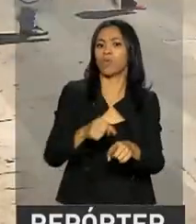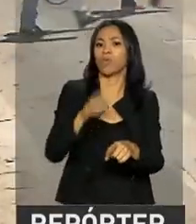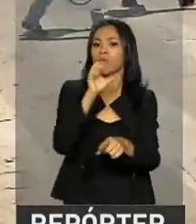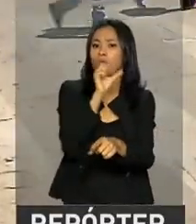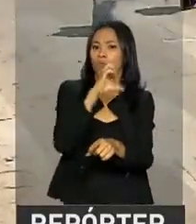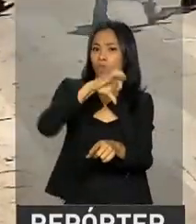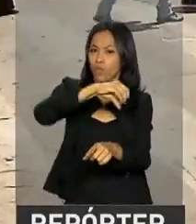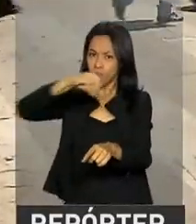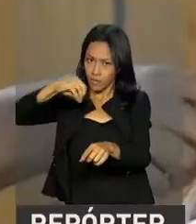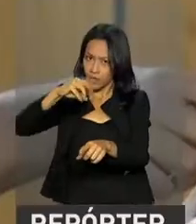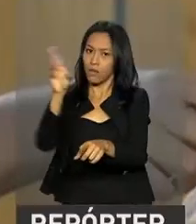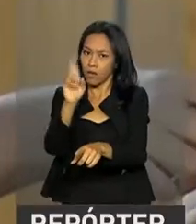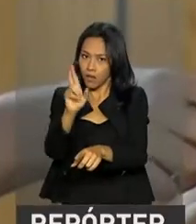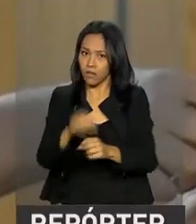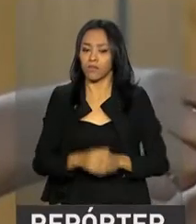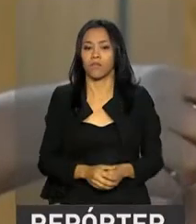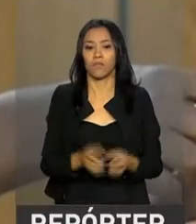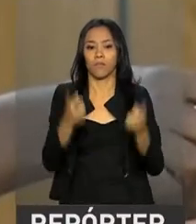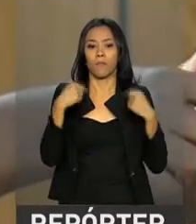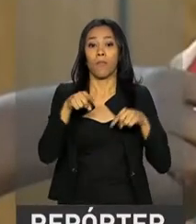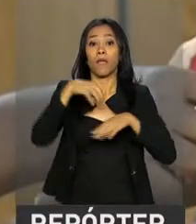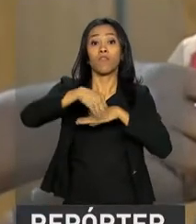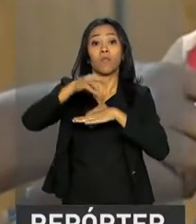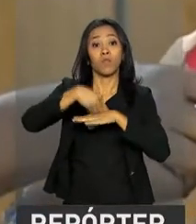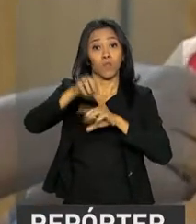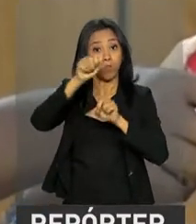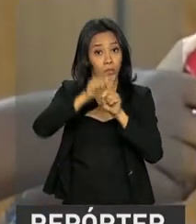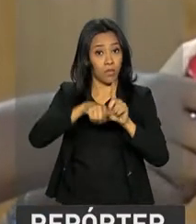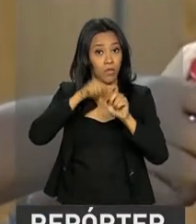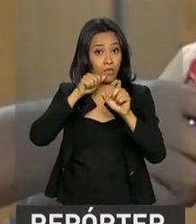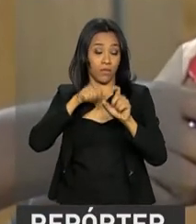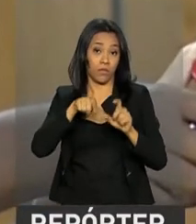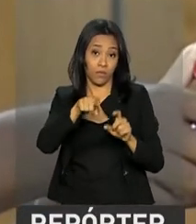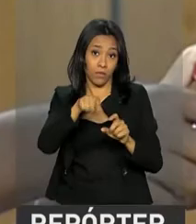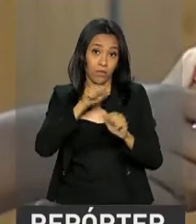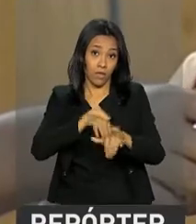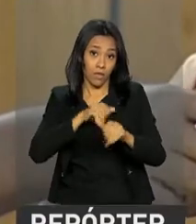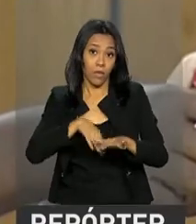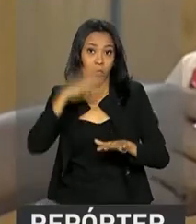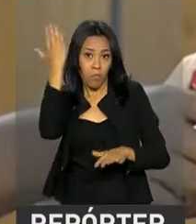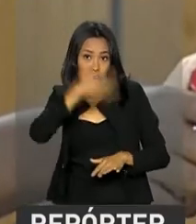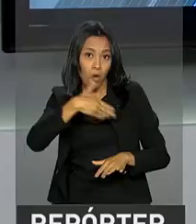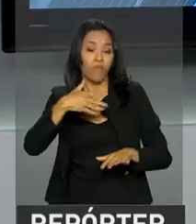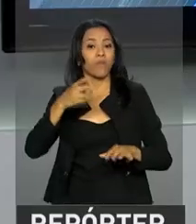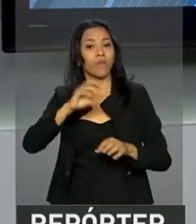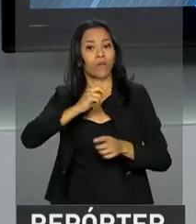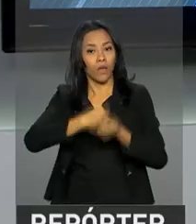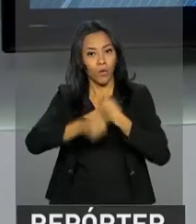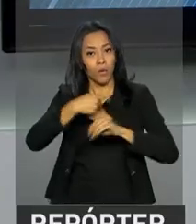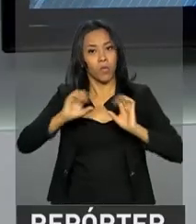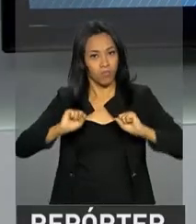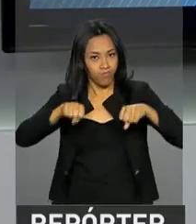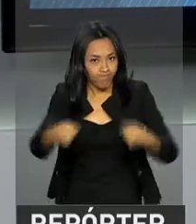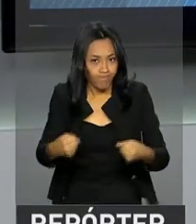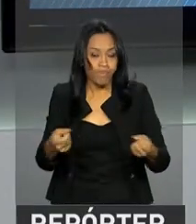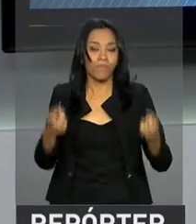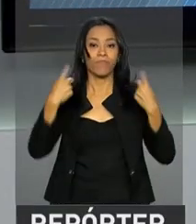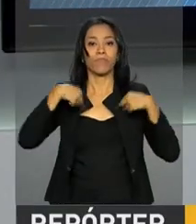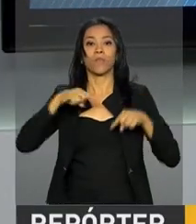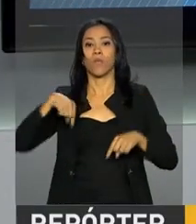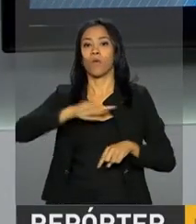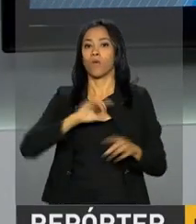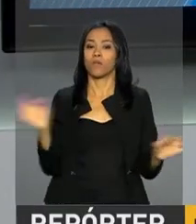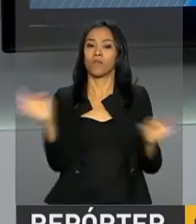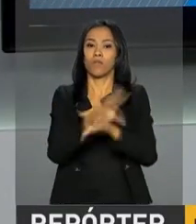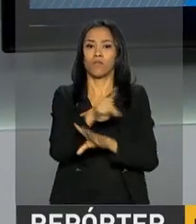novecentos reais os olhos de setembro mostram uma continuidade da retomada do crescimento da economia nós ficamos por aqui